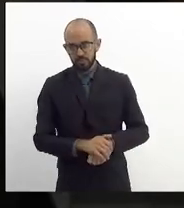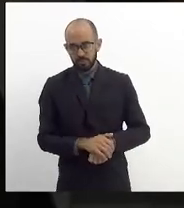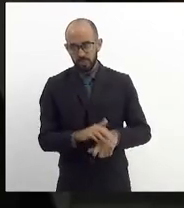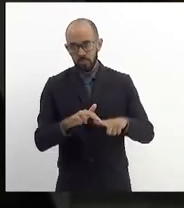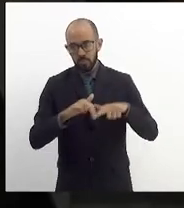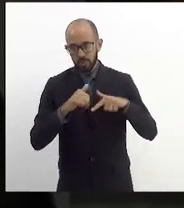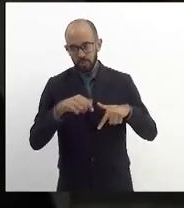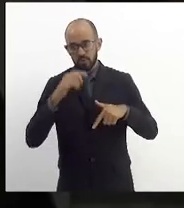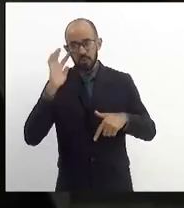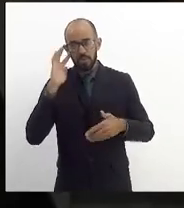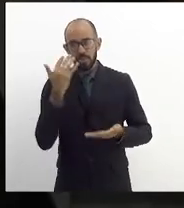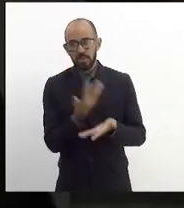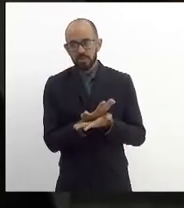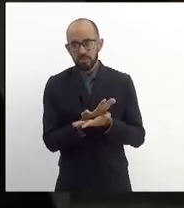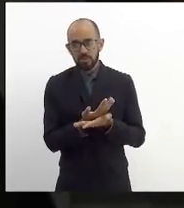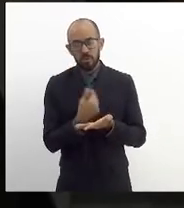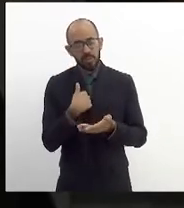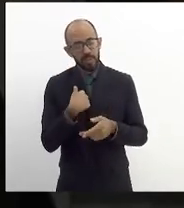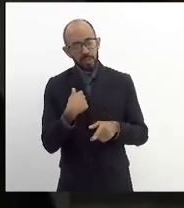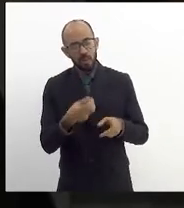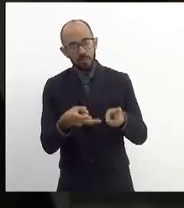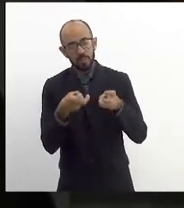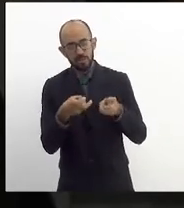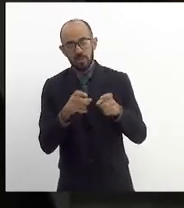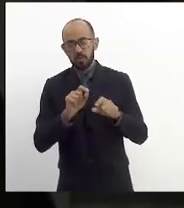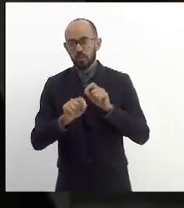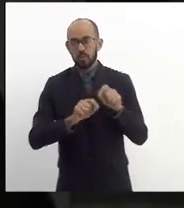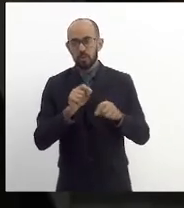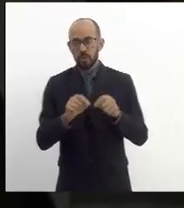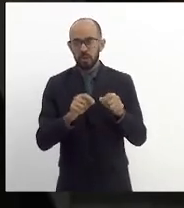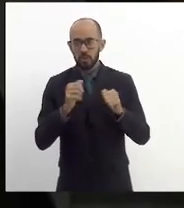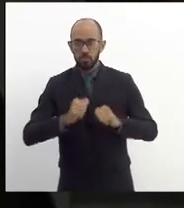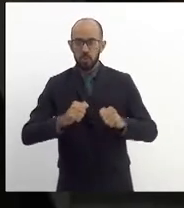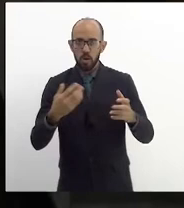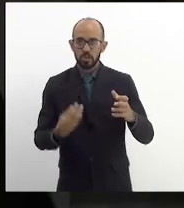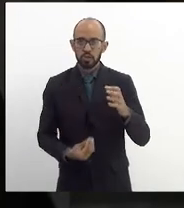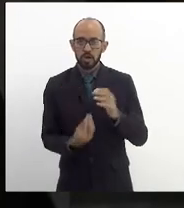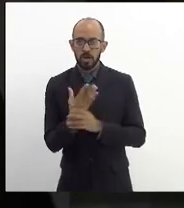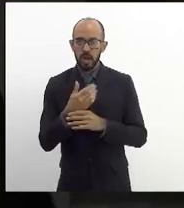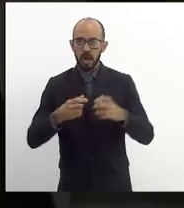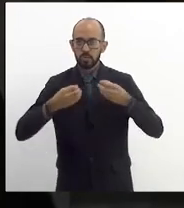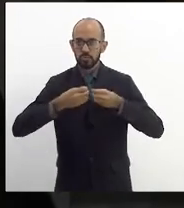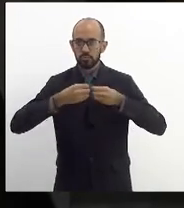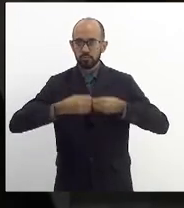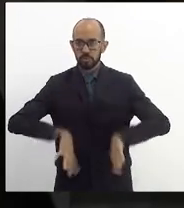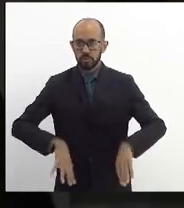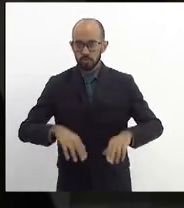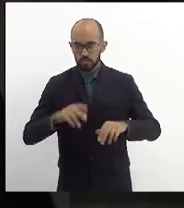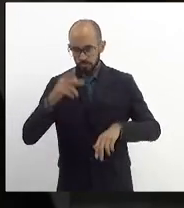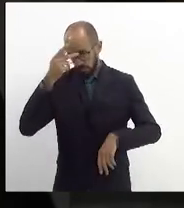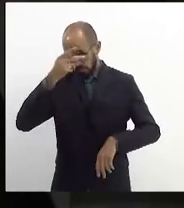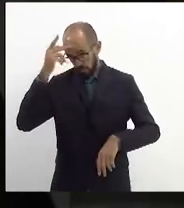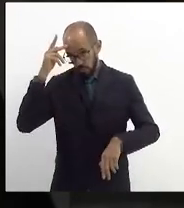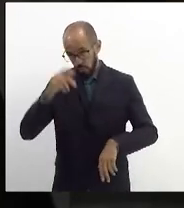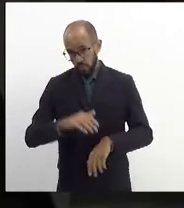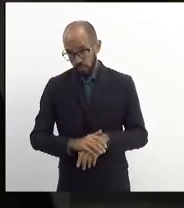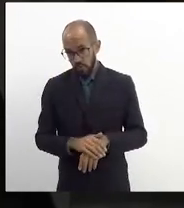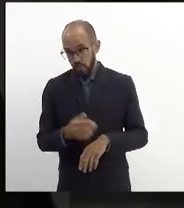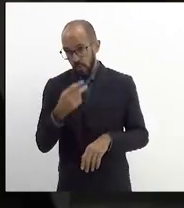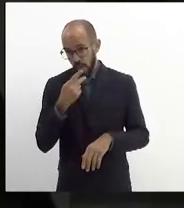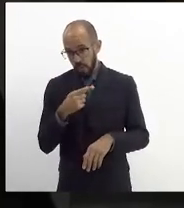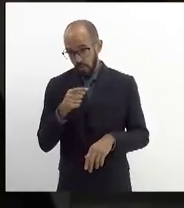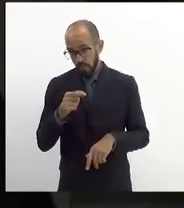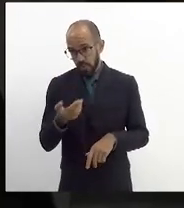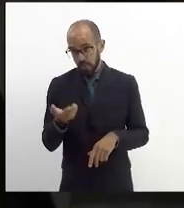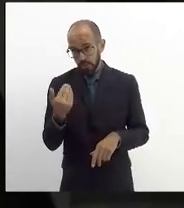é uma decisão que eu verifico que pode trazer sérios danos as pessoas eu dizia aqui na inicial